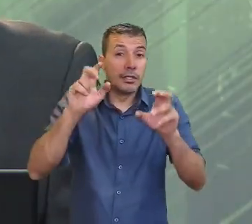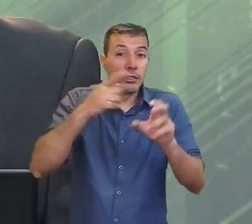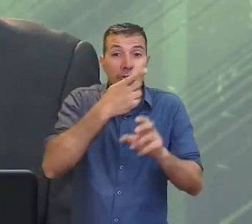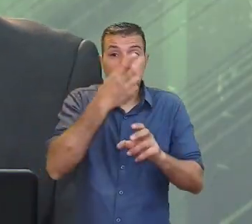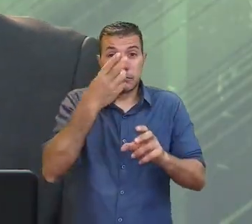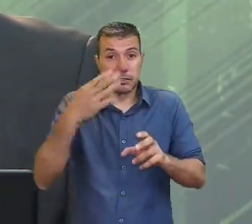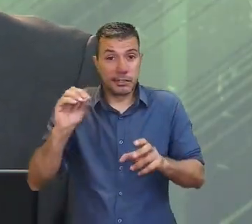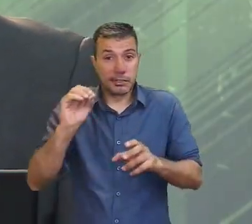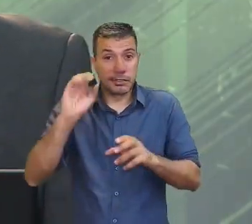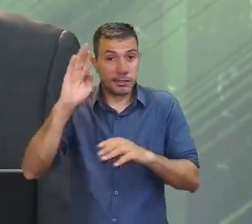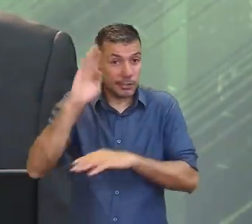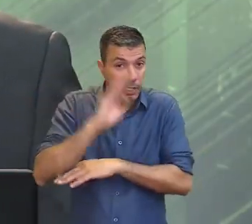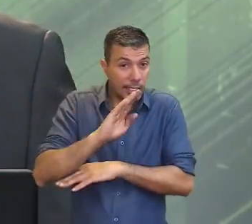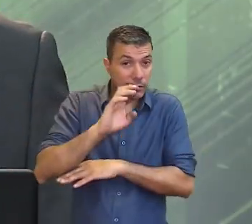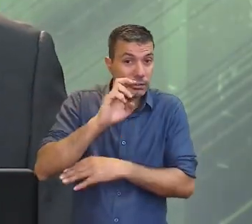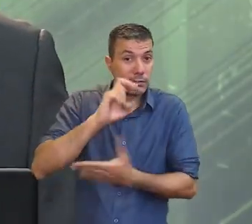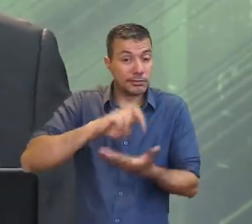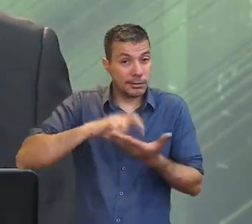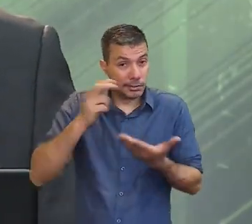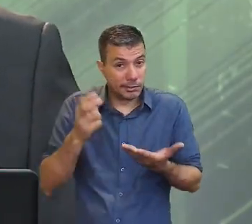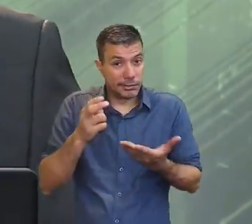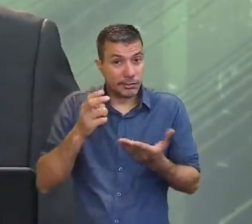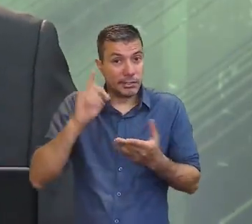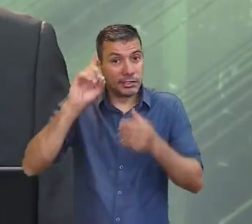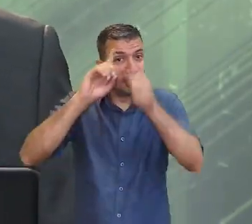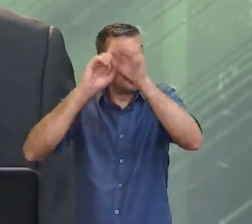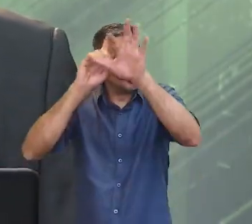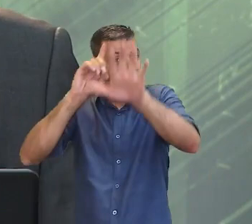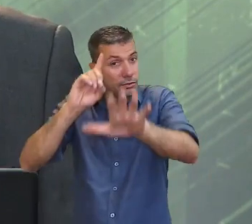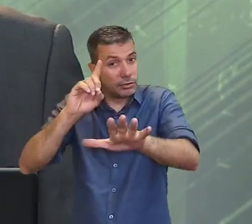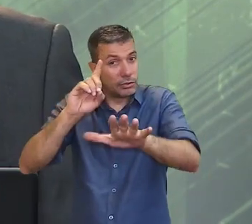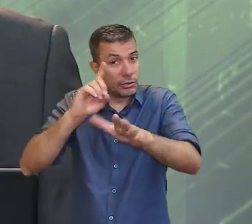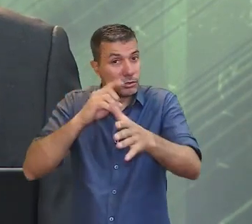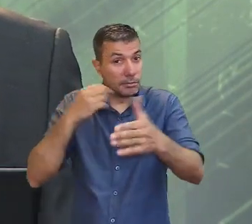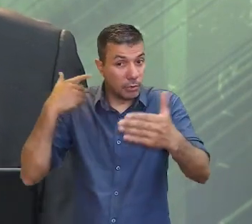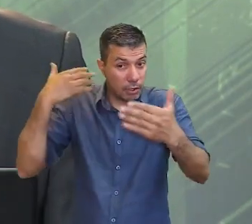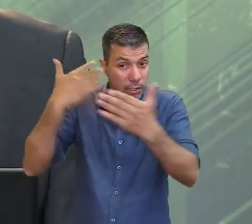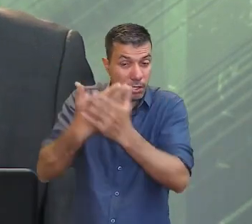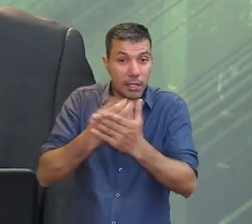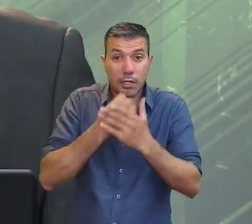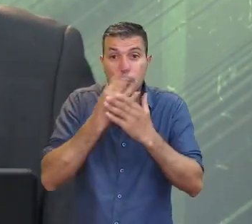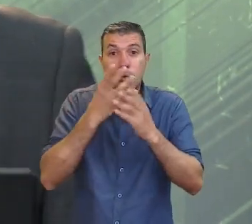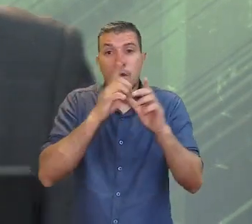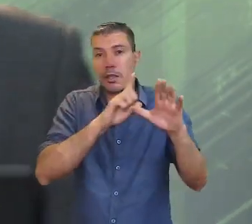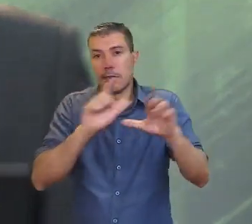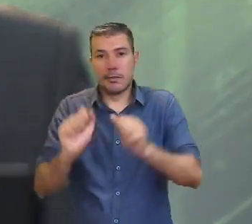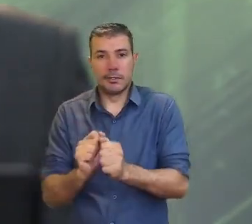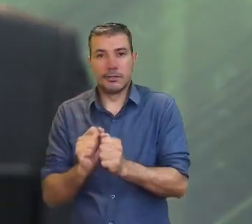2.300 tardes e manhãs. Que Deus seja com você, um bom restante de semana, uma boa noite.